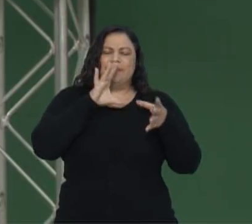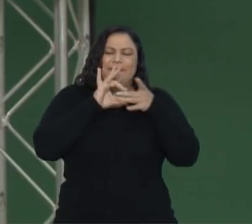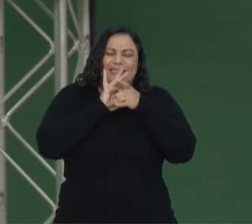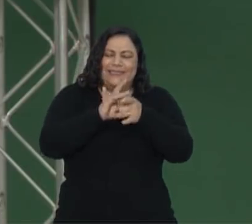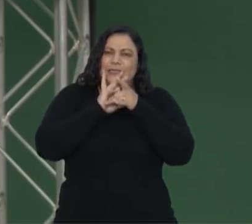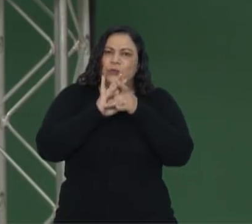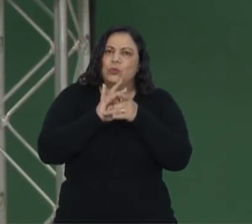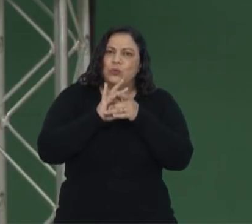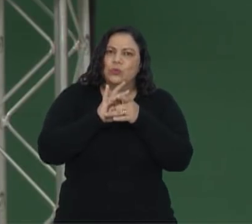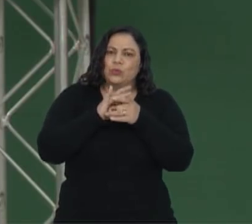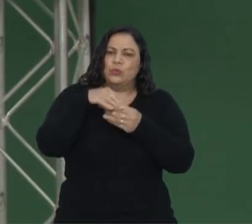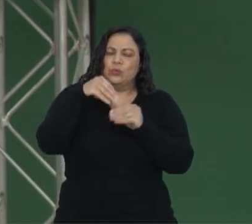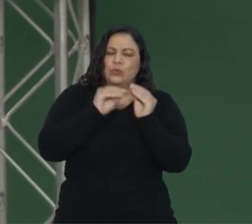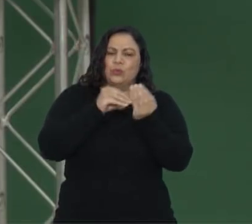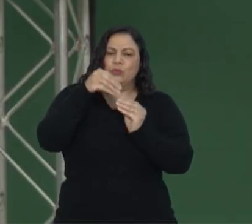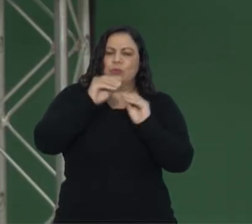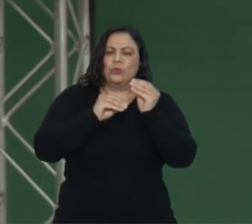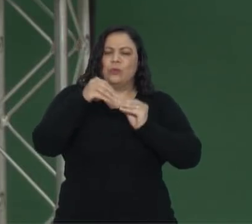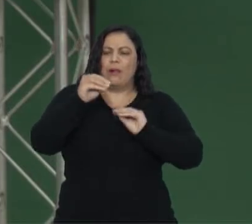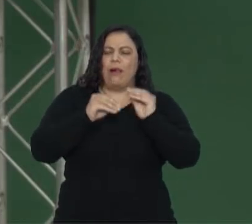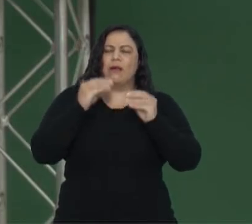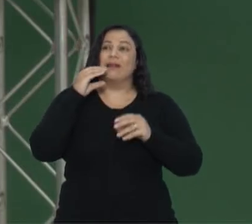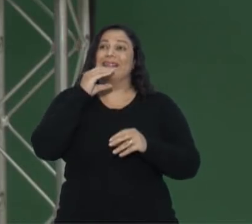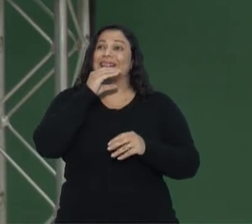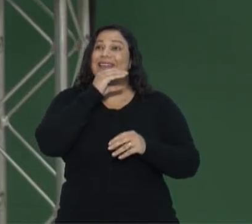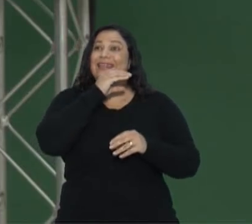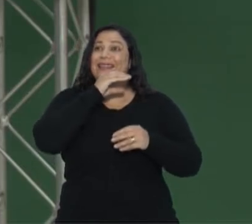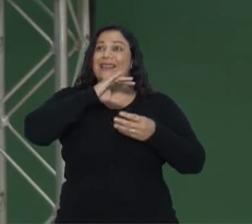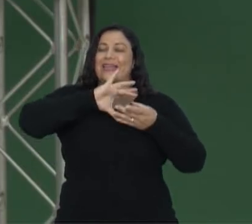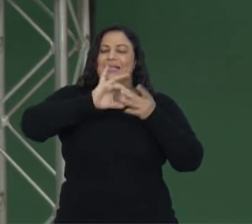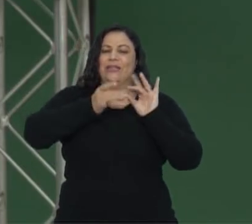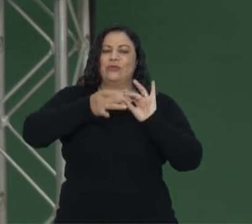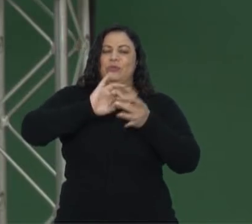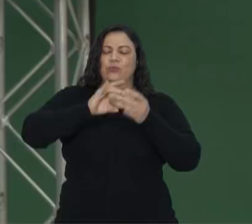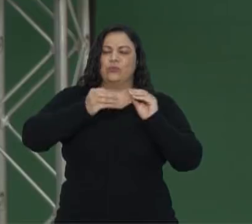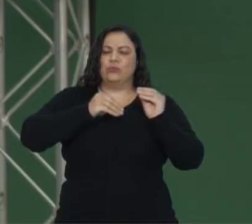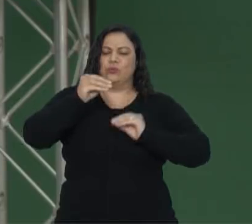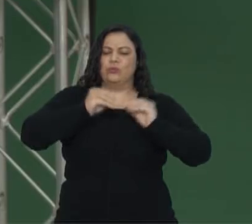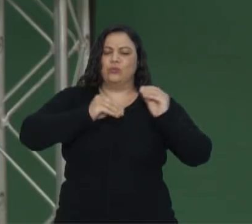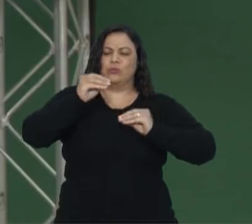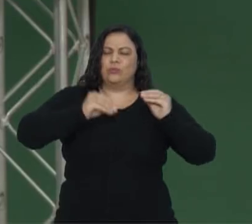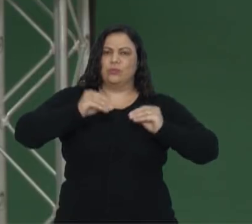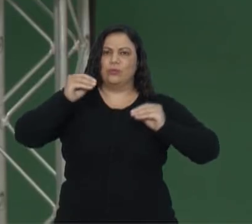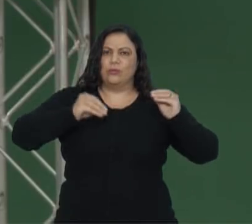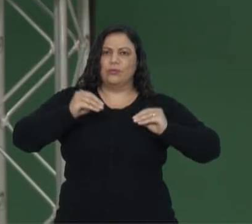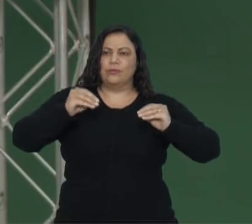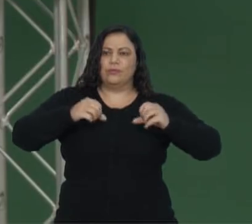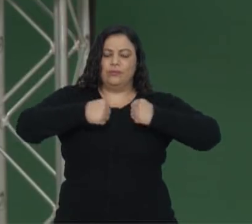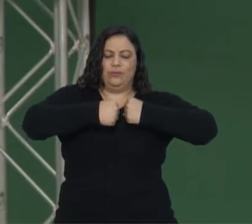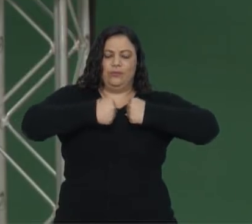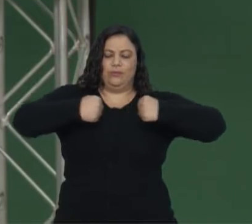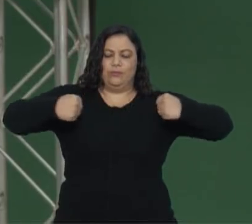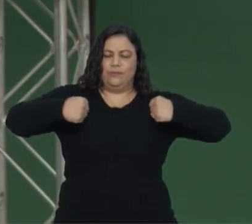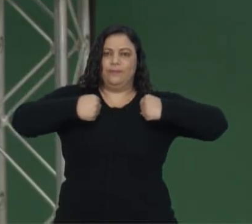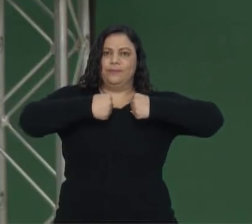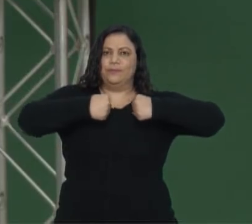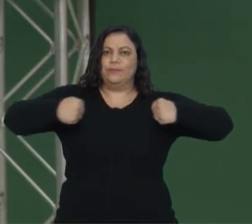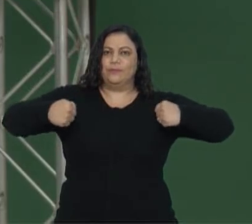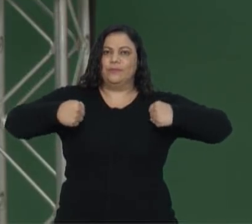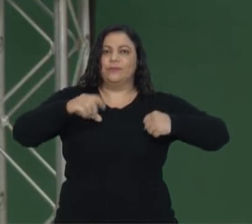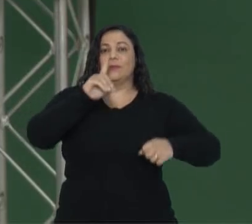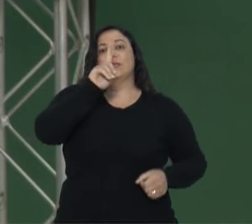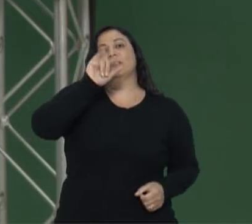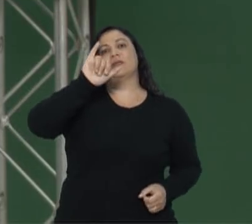se agitam e se afastam. Então aconteceu essa situação aqui e eu chamo de dilatação térmica.